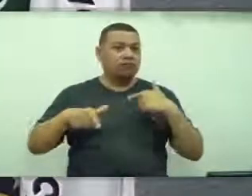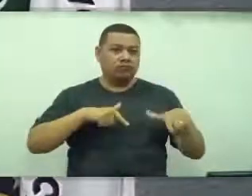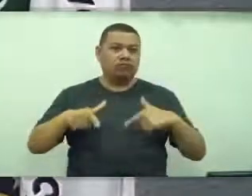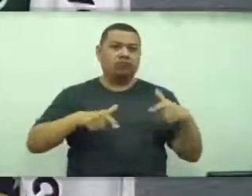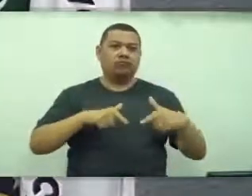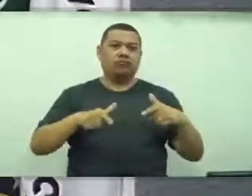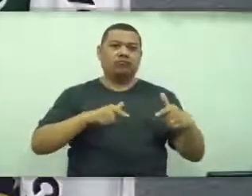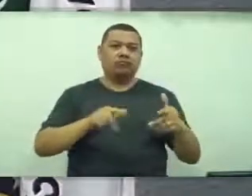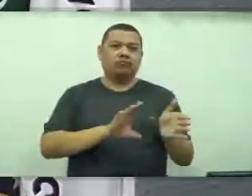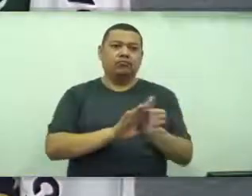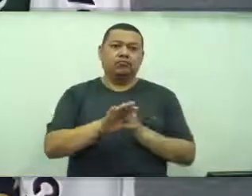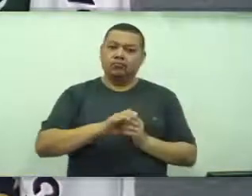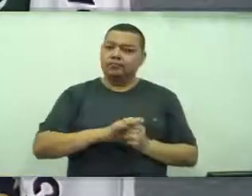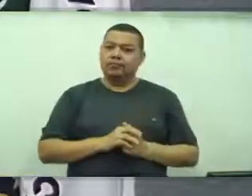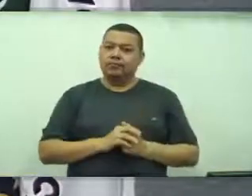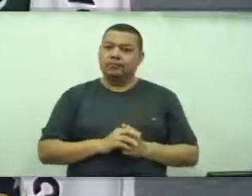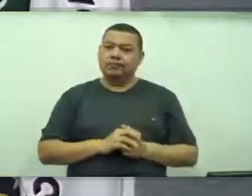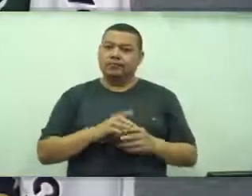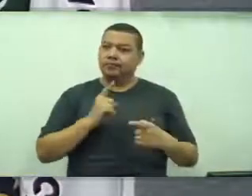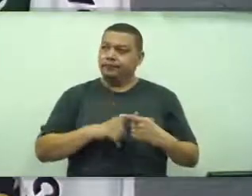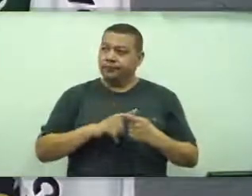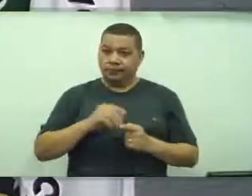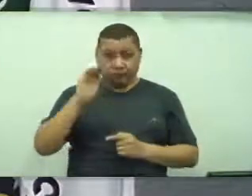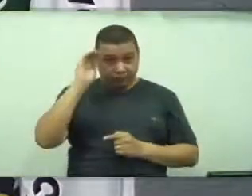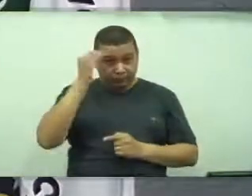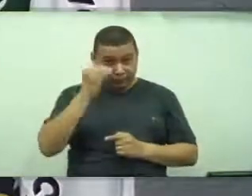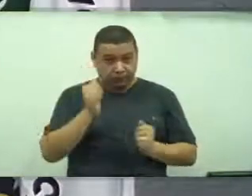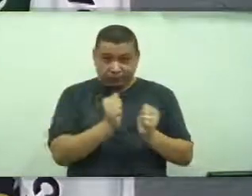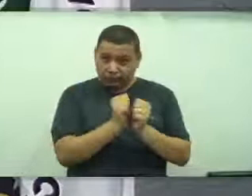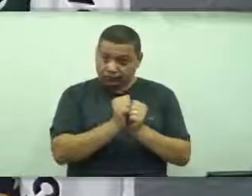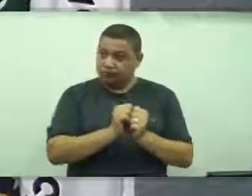Cacoal. Com a iniciativa do prefeito, conseguimos